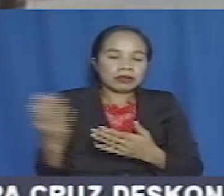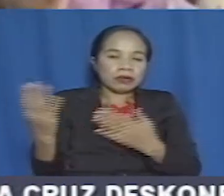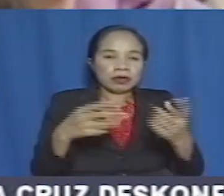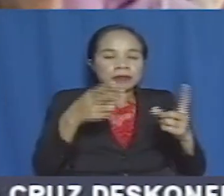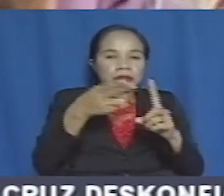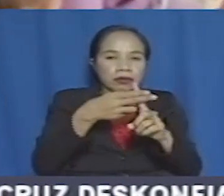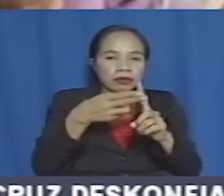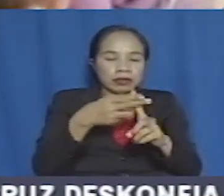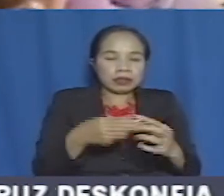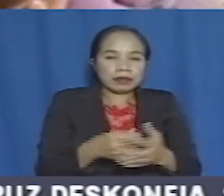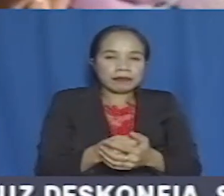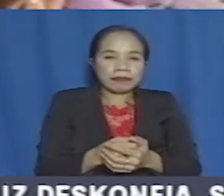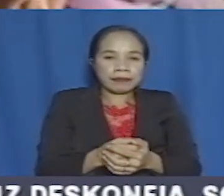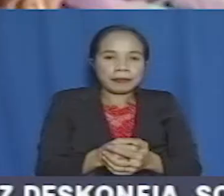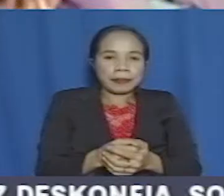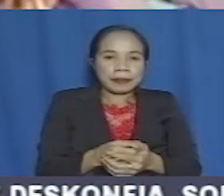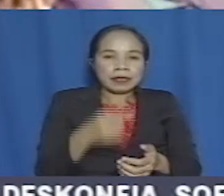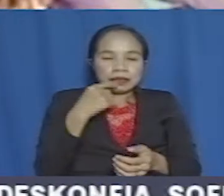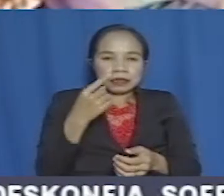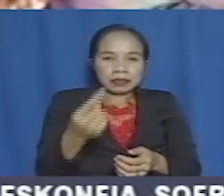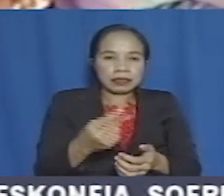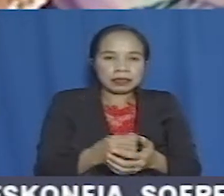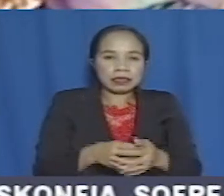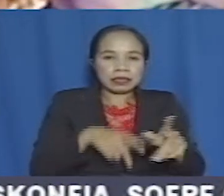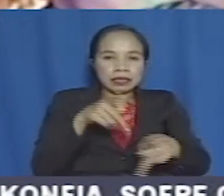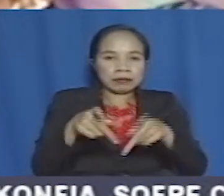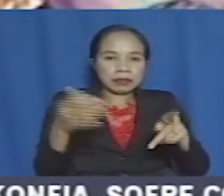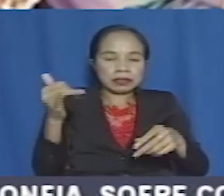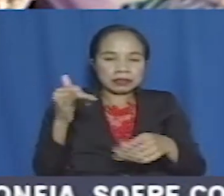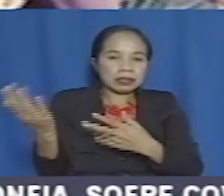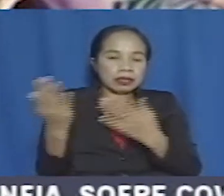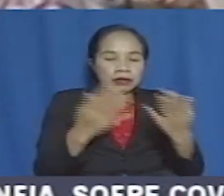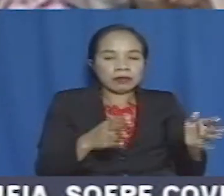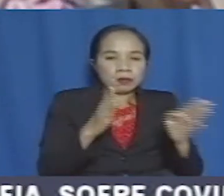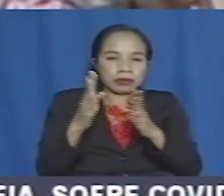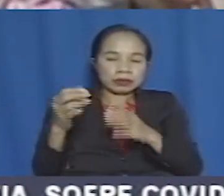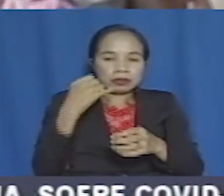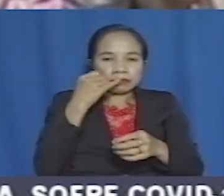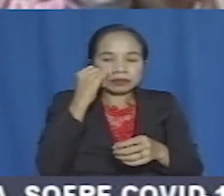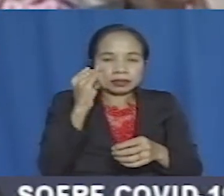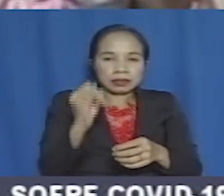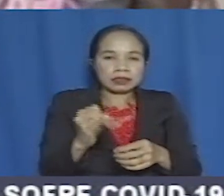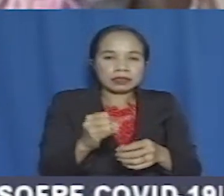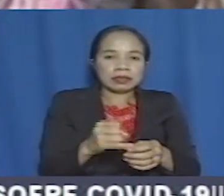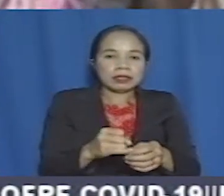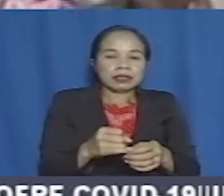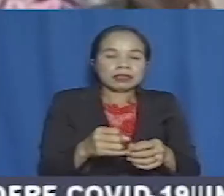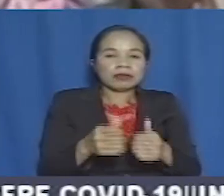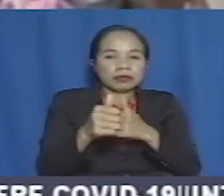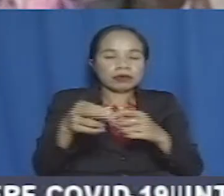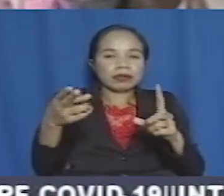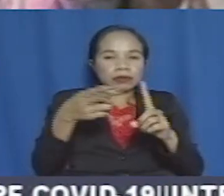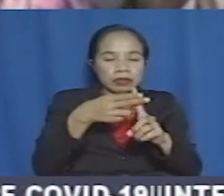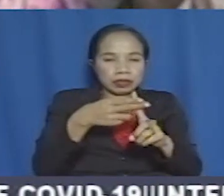quarentena. Autoridade Sira informa que cidadão Hirakne se submete ao processo de investigação a fim de cumprir